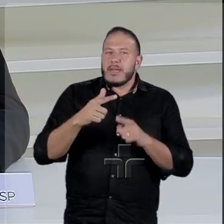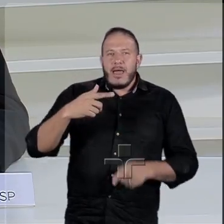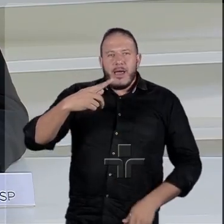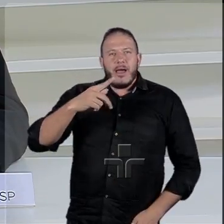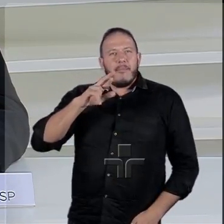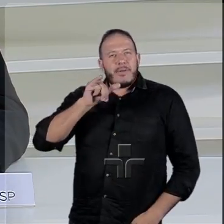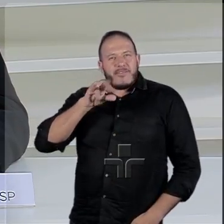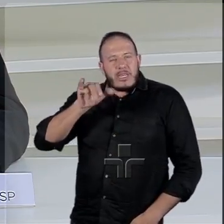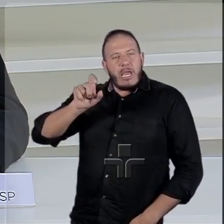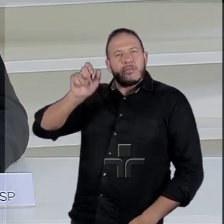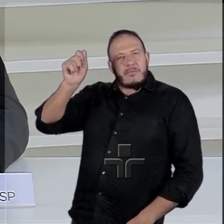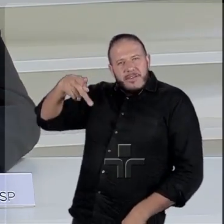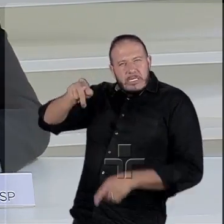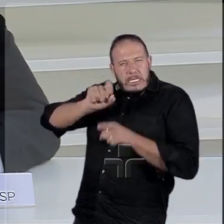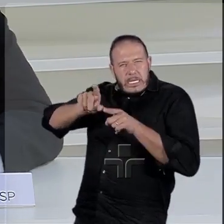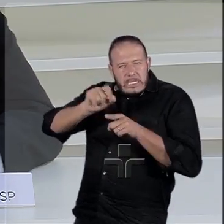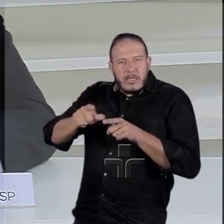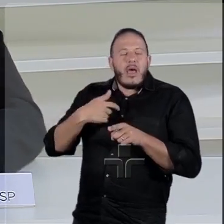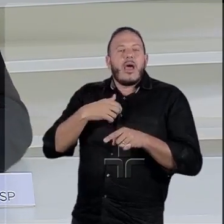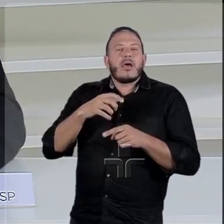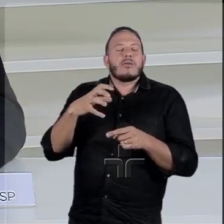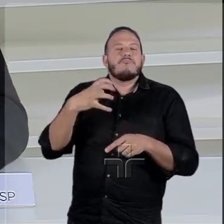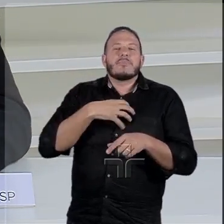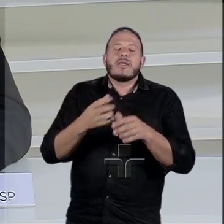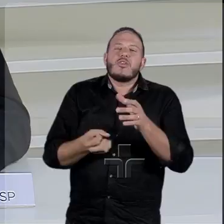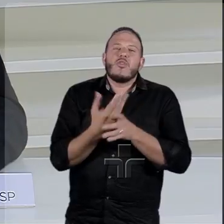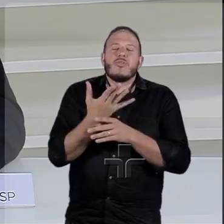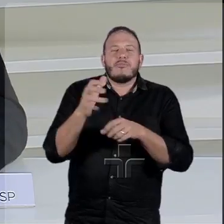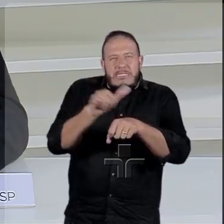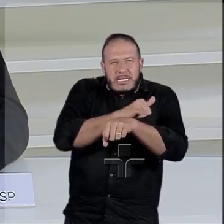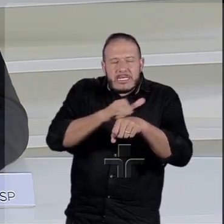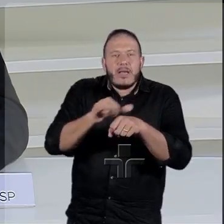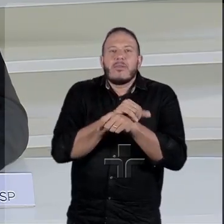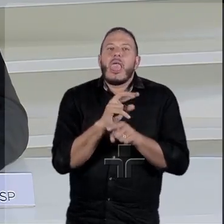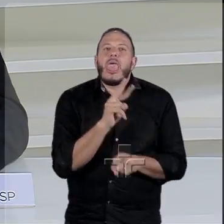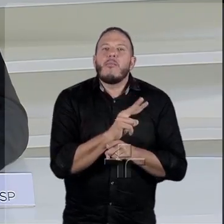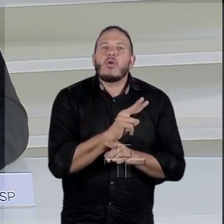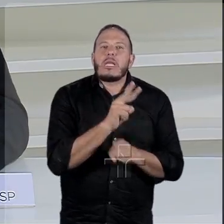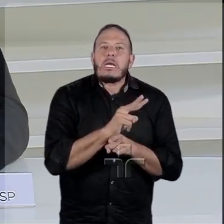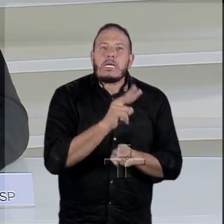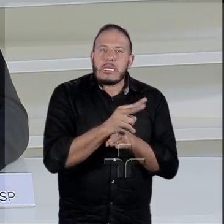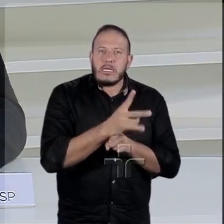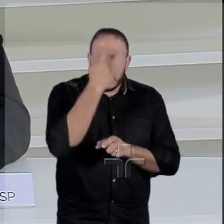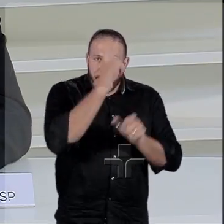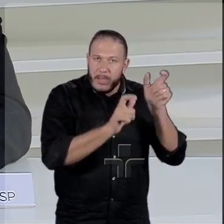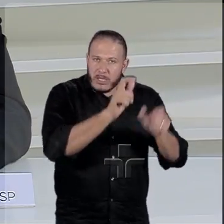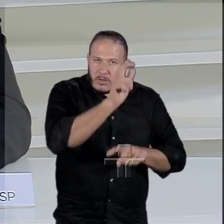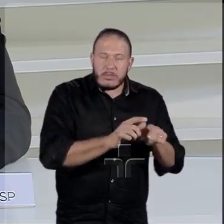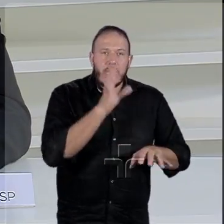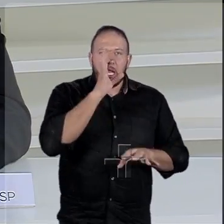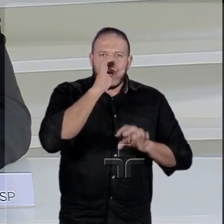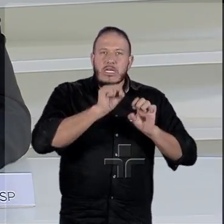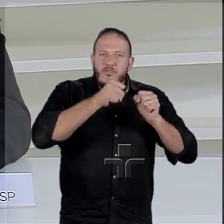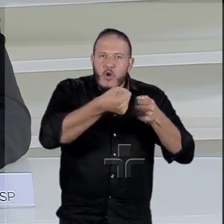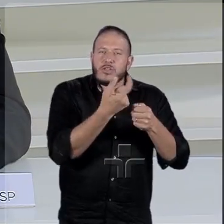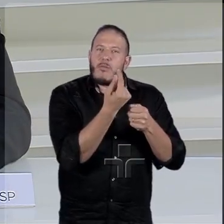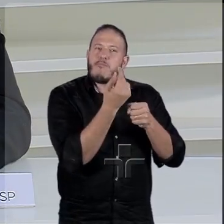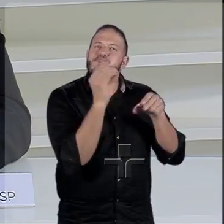Previdência criou um mecanismo de enorme proteção às pessoas, cujo esforço de poupança é muito